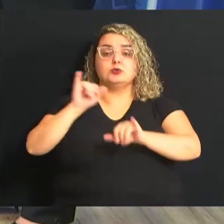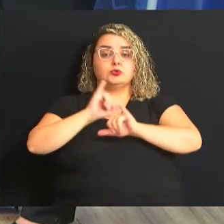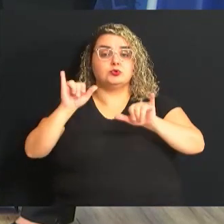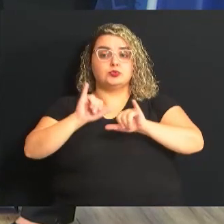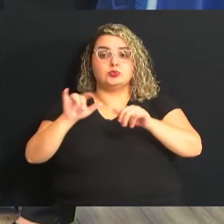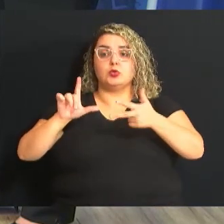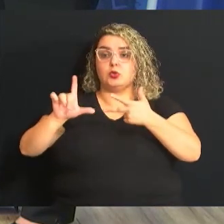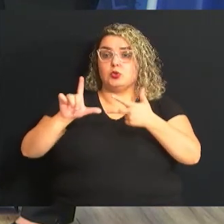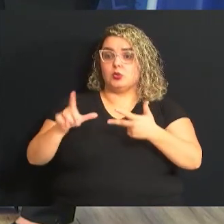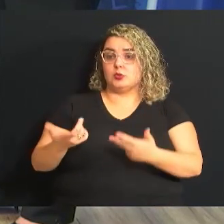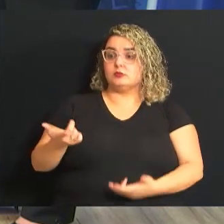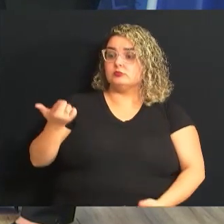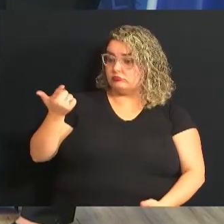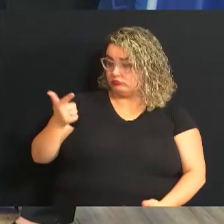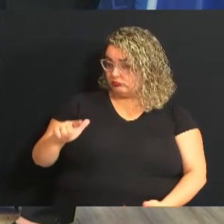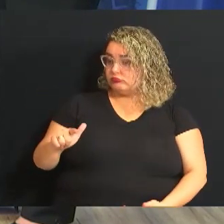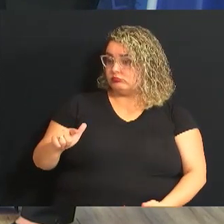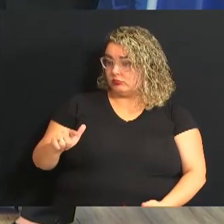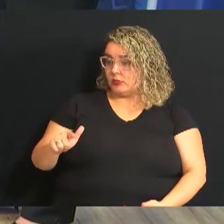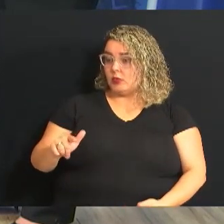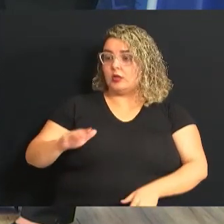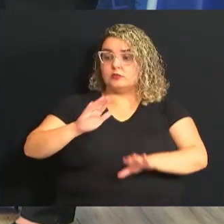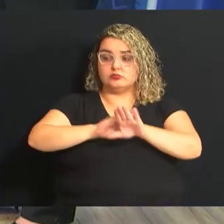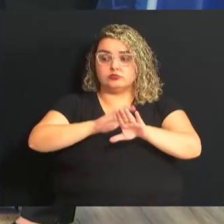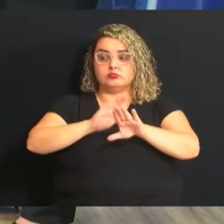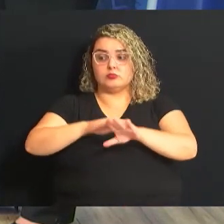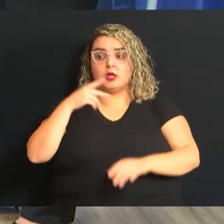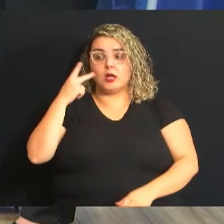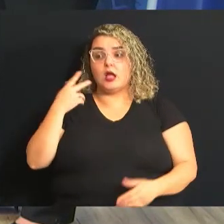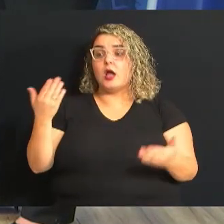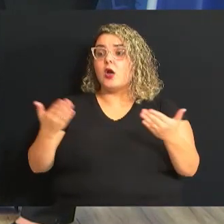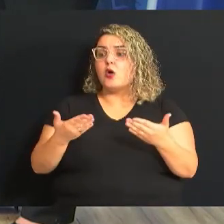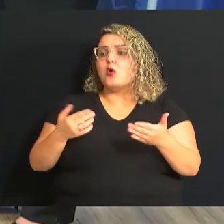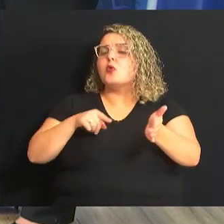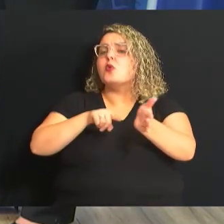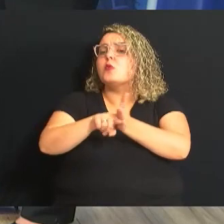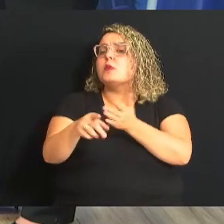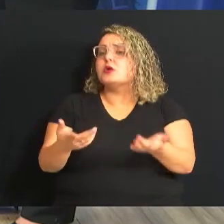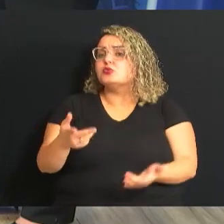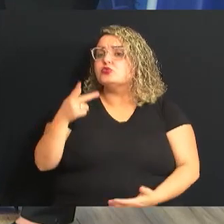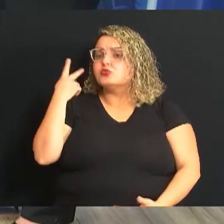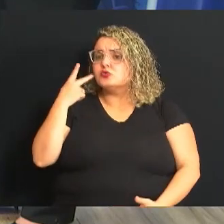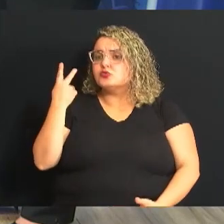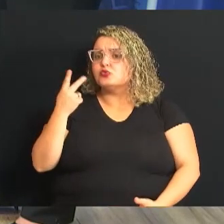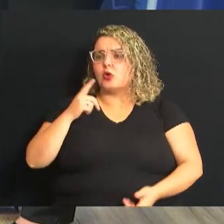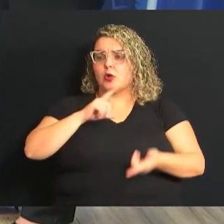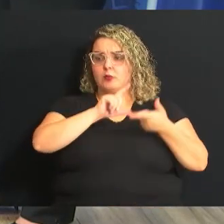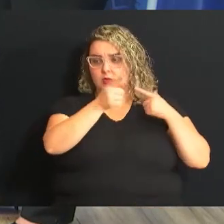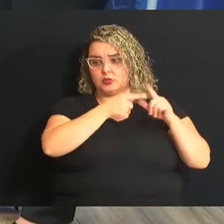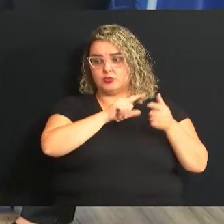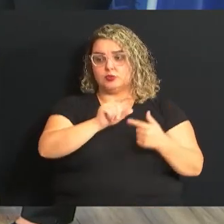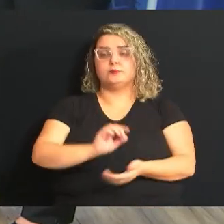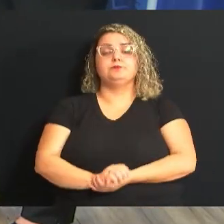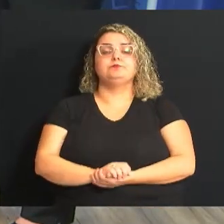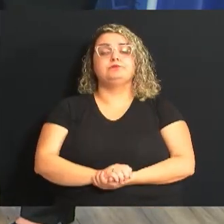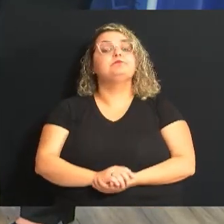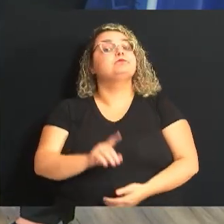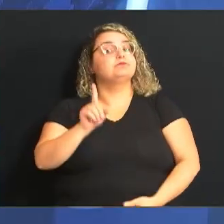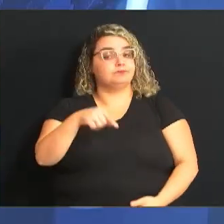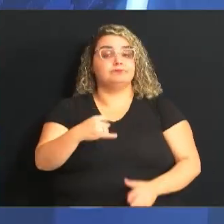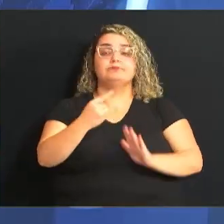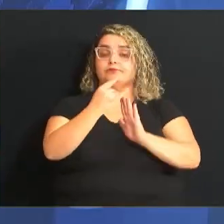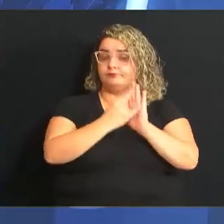seus conhecimentos e elaborar, né, a várias mãos com todas as entidades de classe, com todos esses advogados que têm o conhecimento